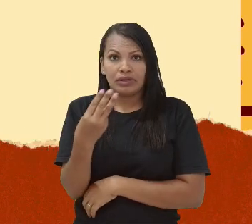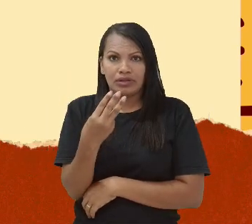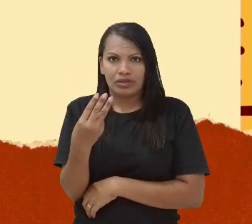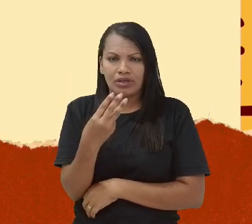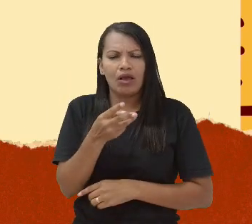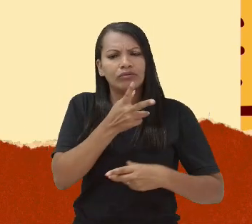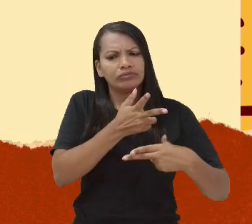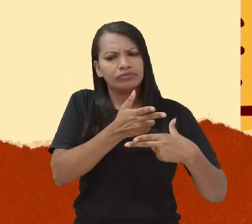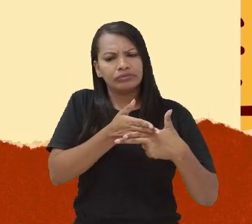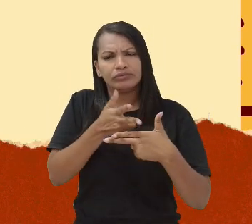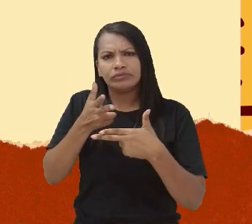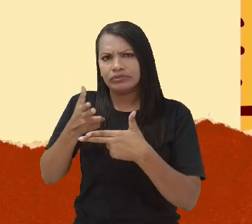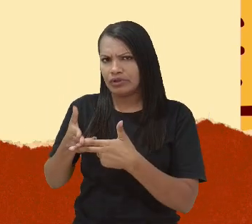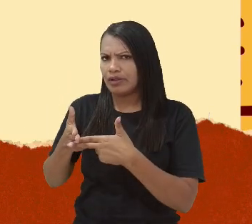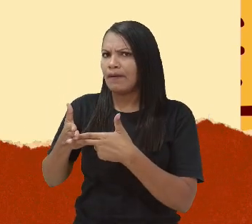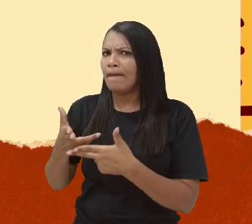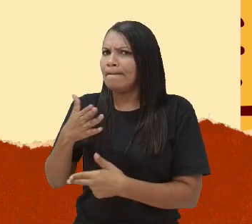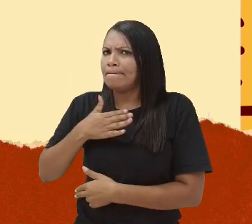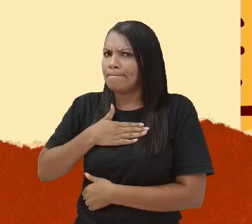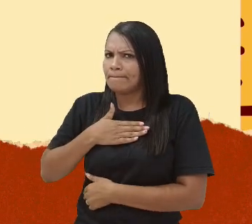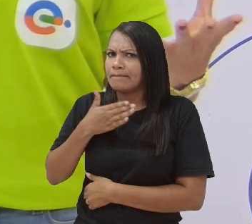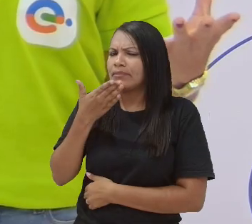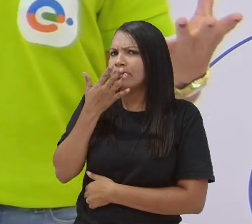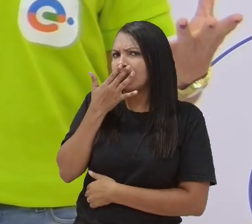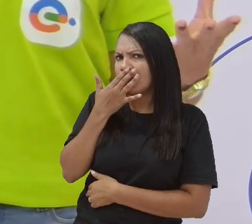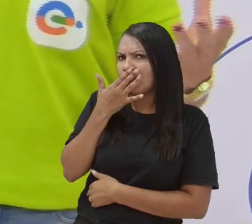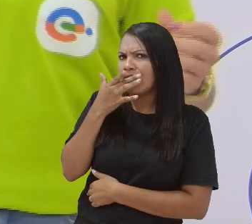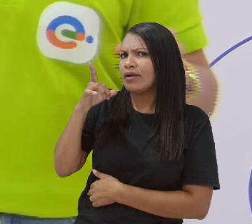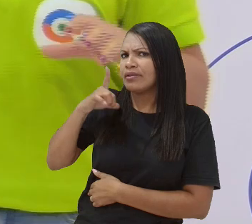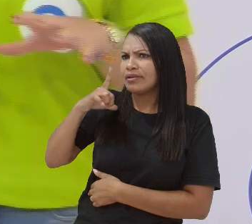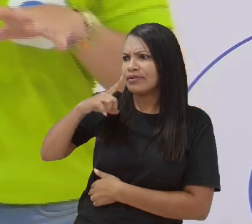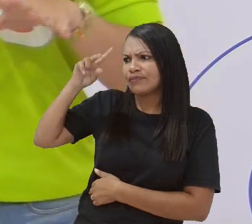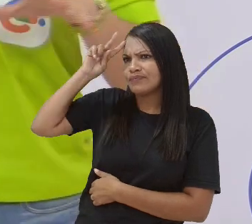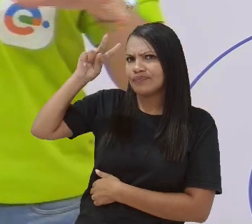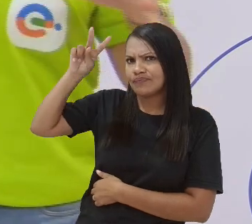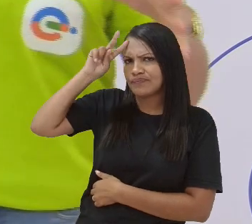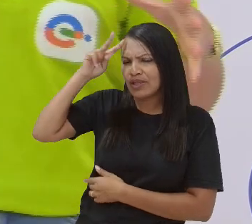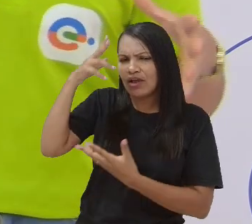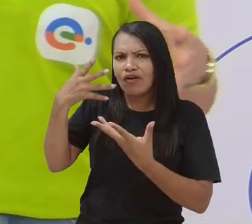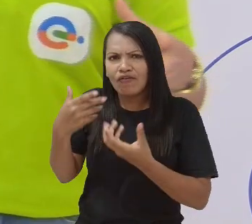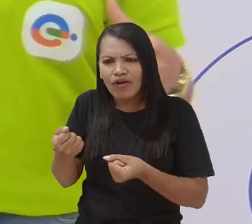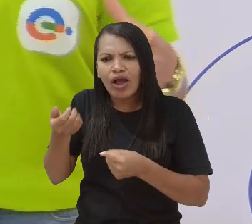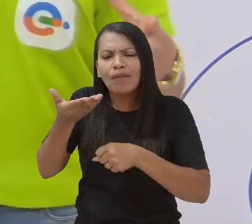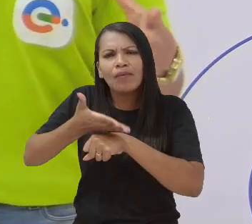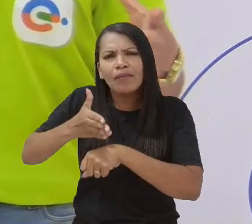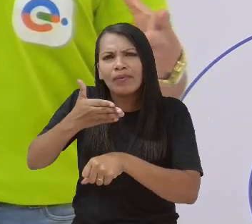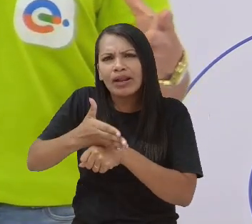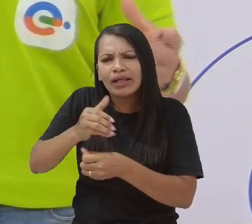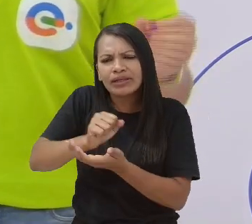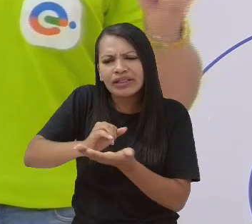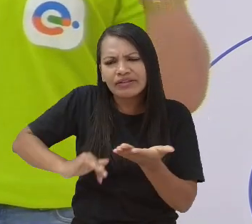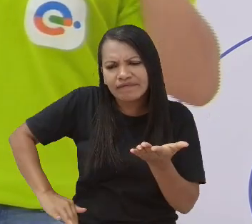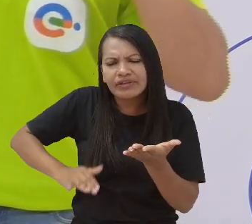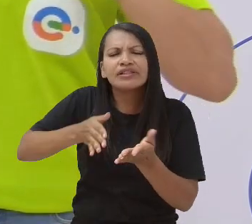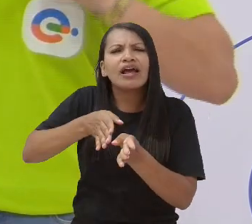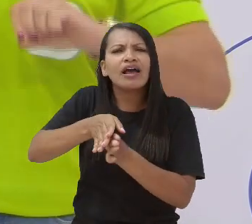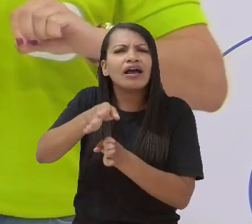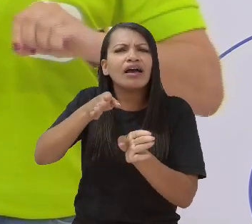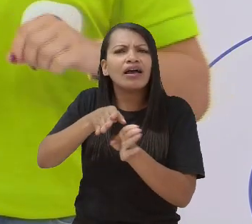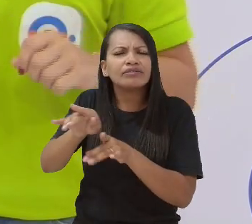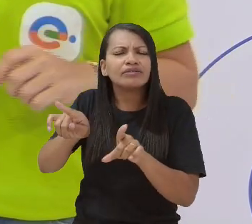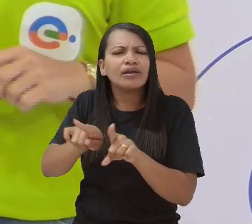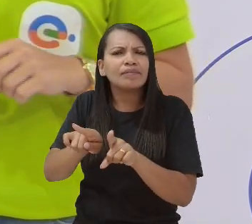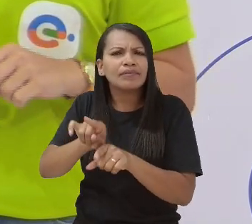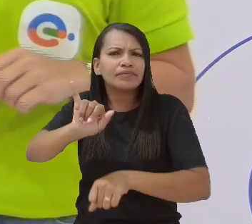Cor Tem História. Vamos sugerir algumas atividades, vamos explorar algumas estratégias para que este